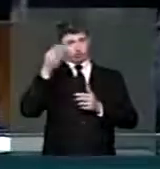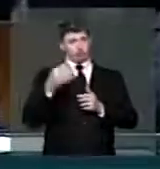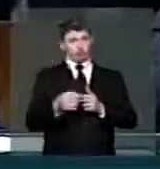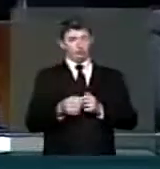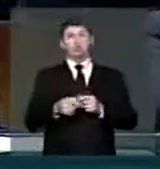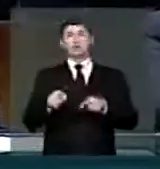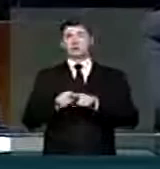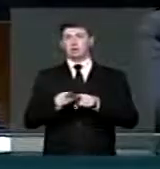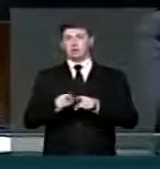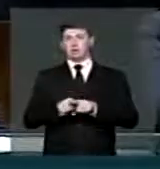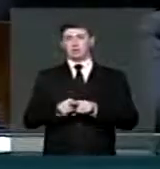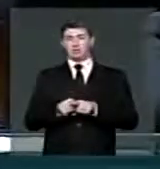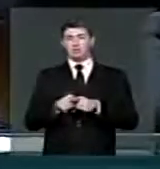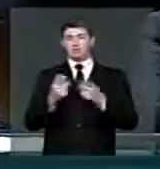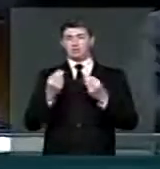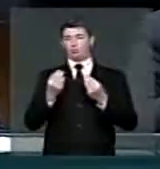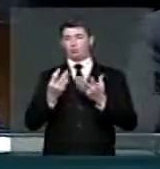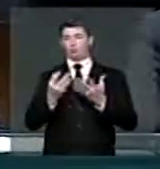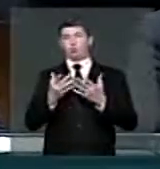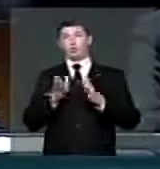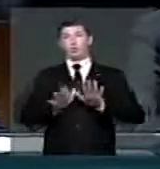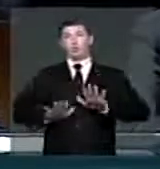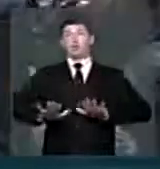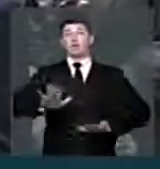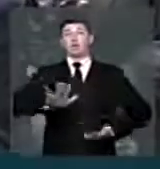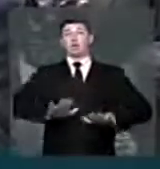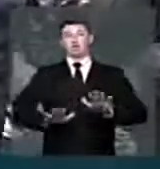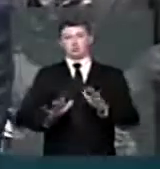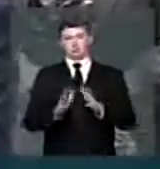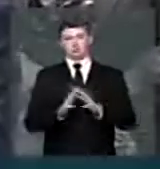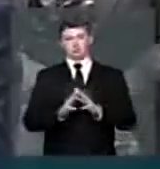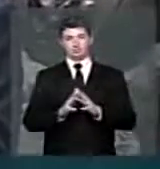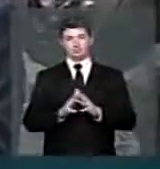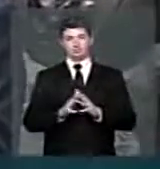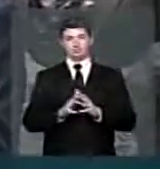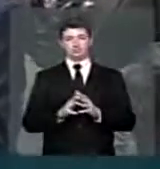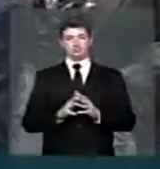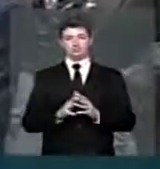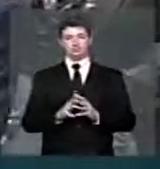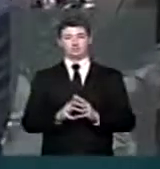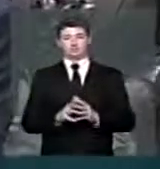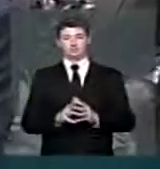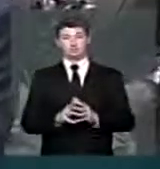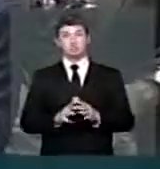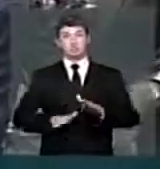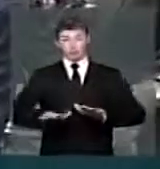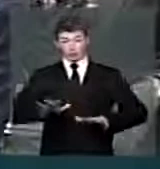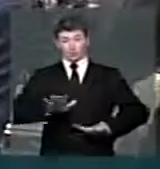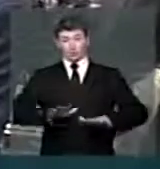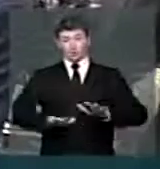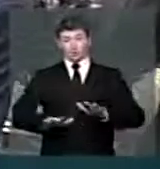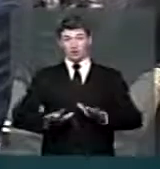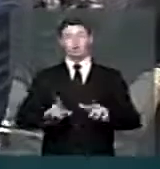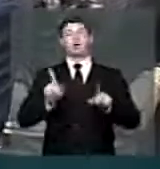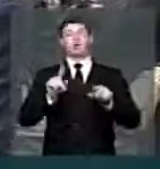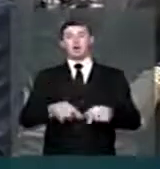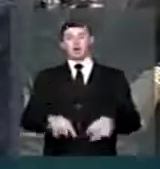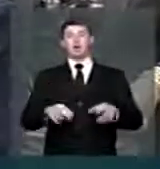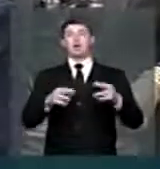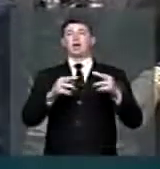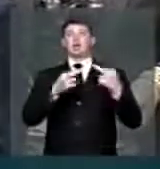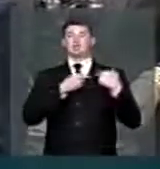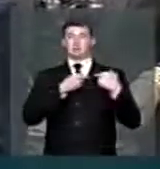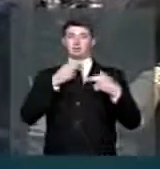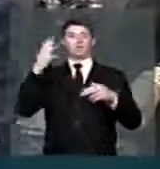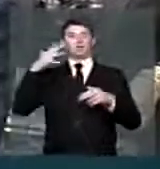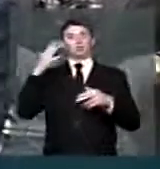até muito cauteloso, prudente, e a prudência faz parte do jogo